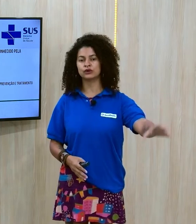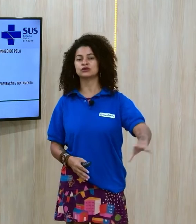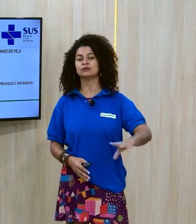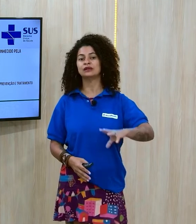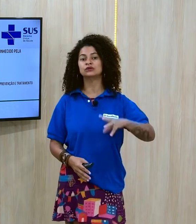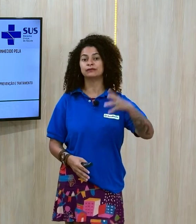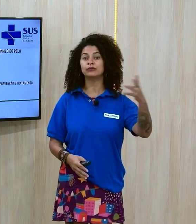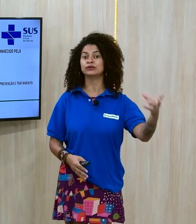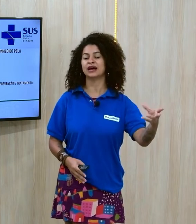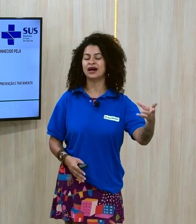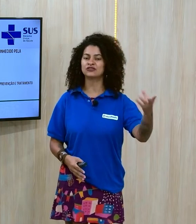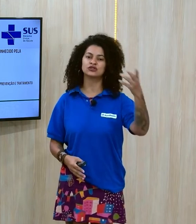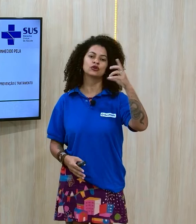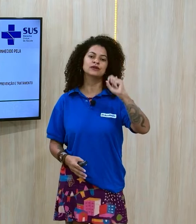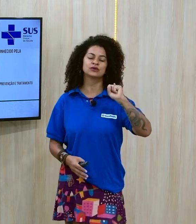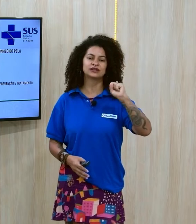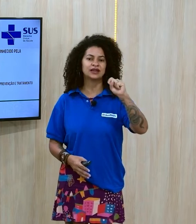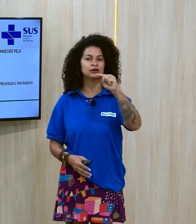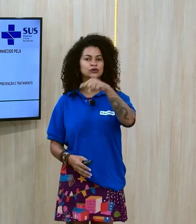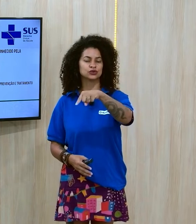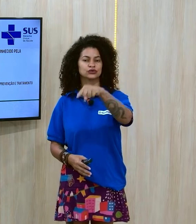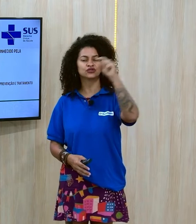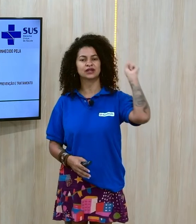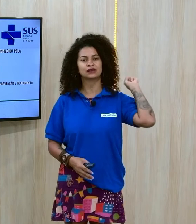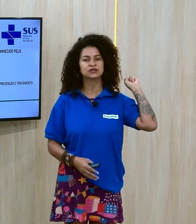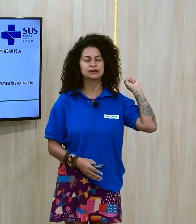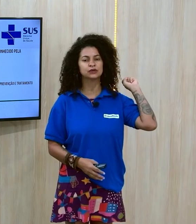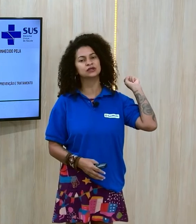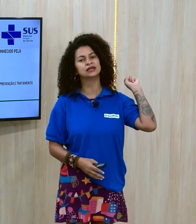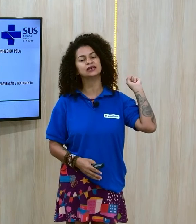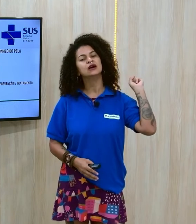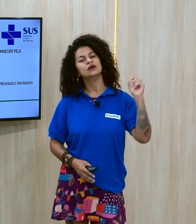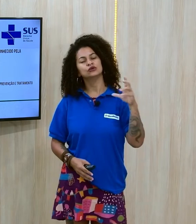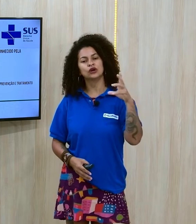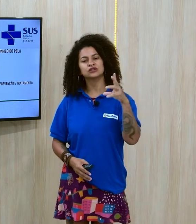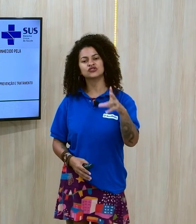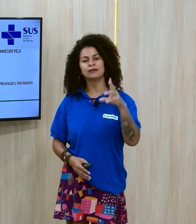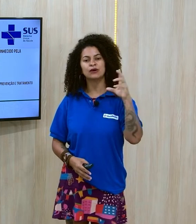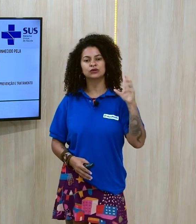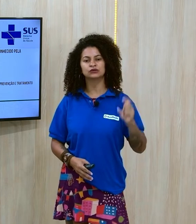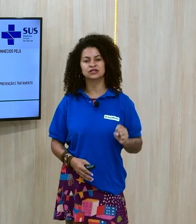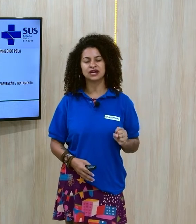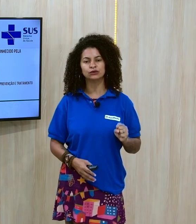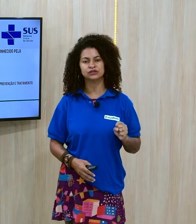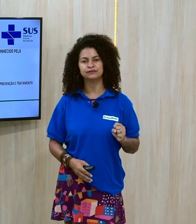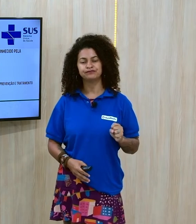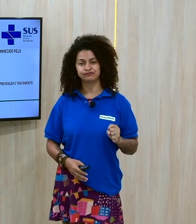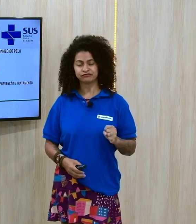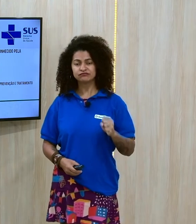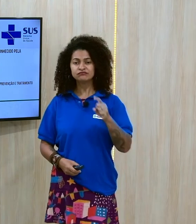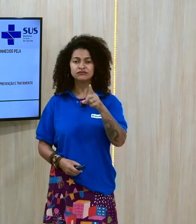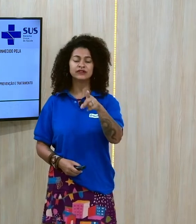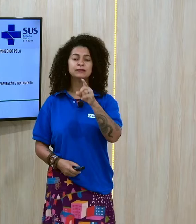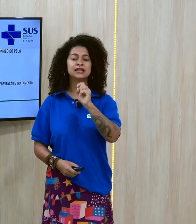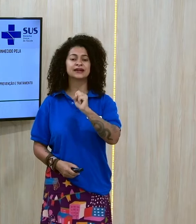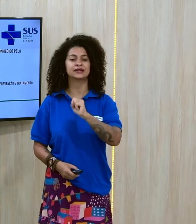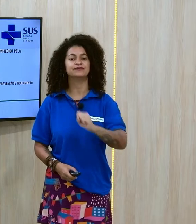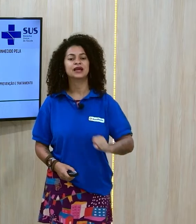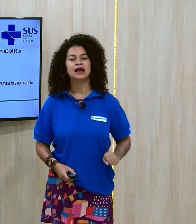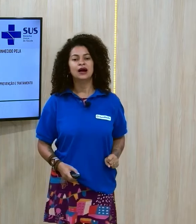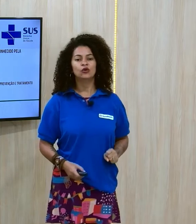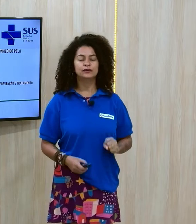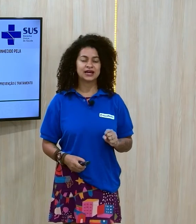1988, por causa de uma luta popular, a gente começou a ter o SUS, está aqui o símbolo dele, o nosso Sistema Único de Saúde. Então, vamos ler